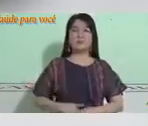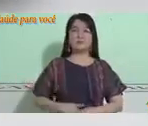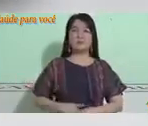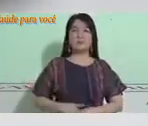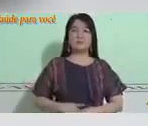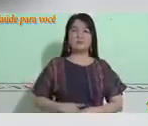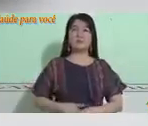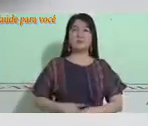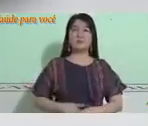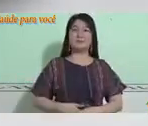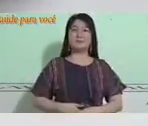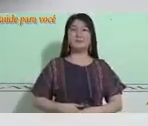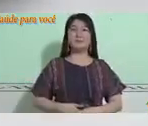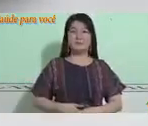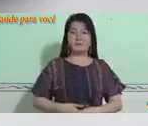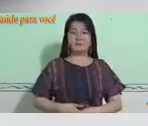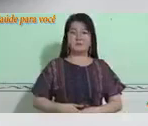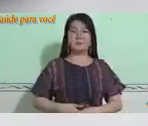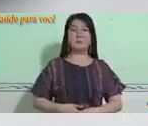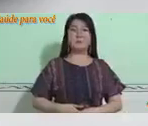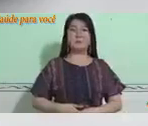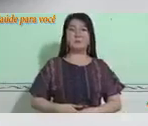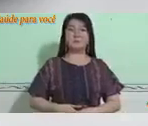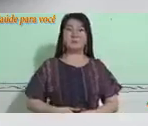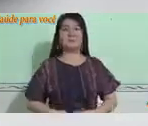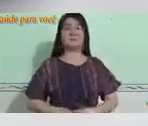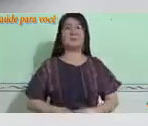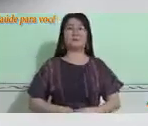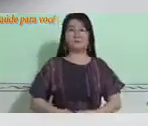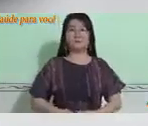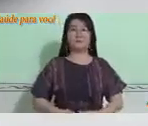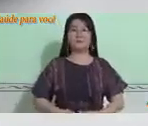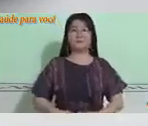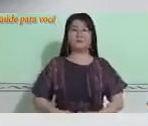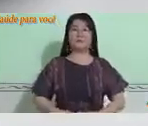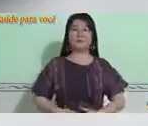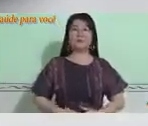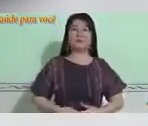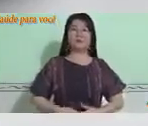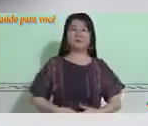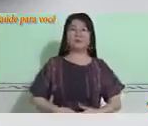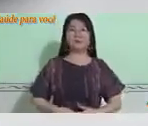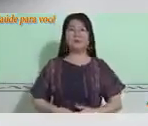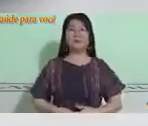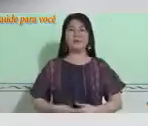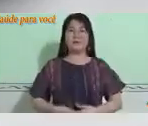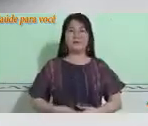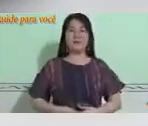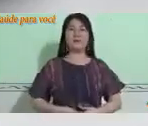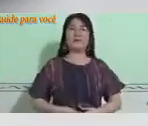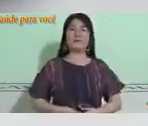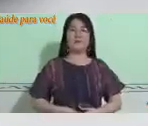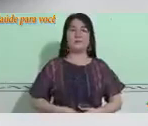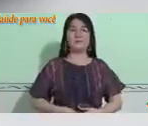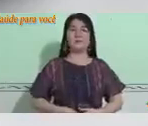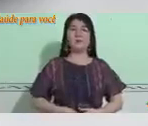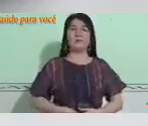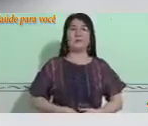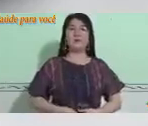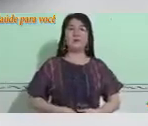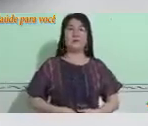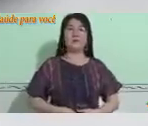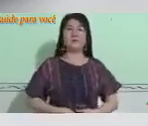A mais adequada para a fase RDURANTO. Tratamento com iodo radioativo 2.COMO